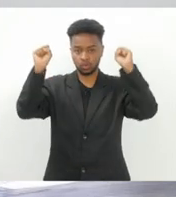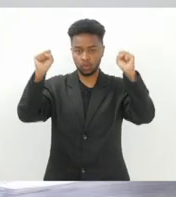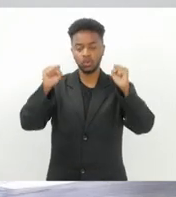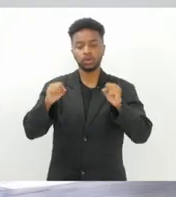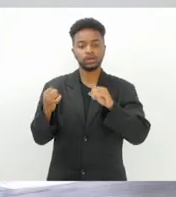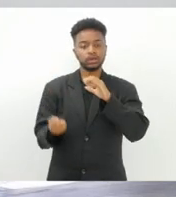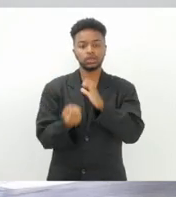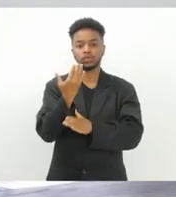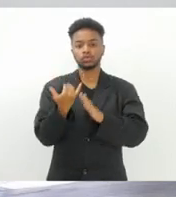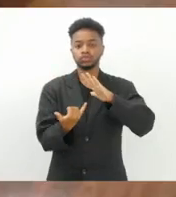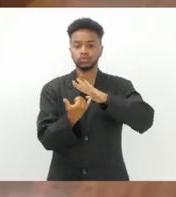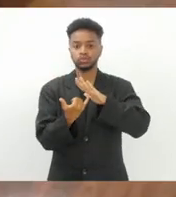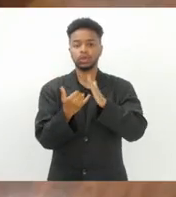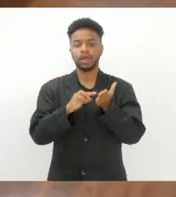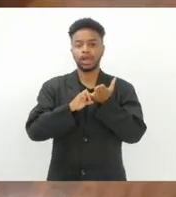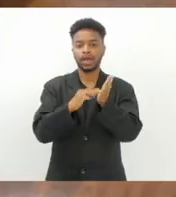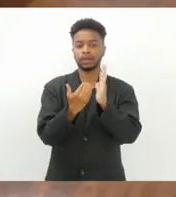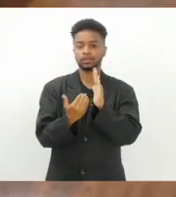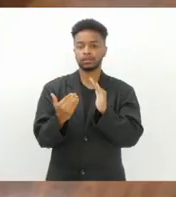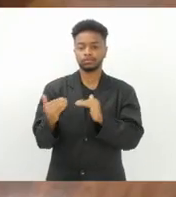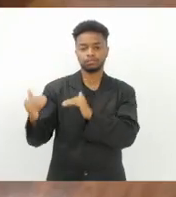Umbanda RJ.